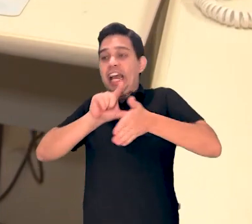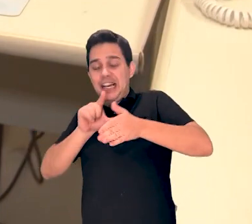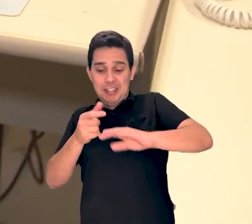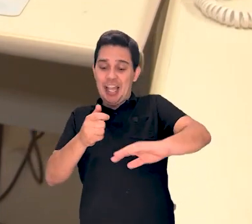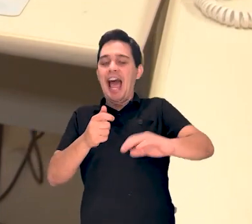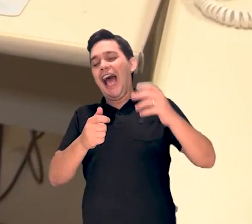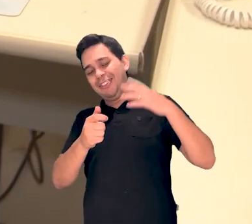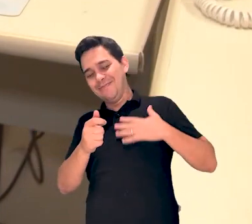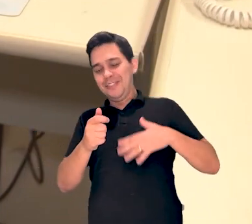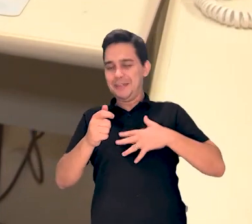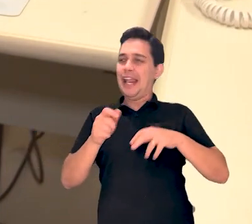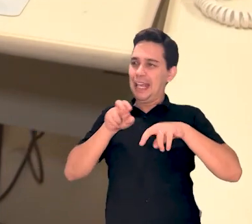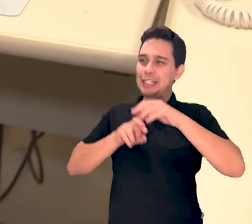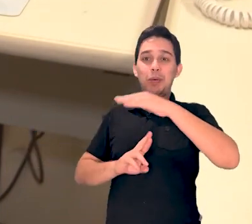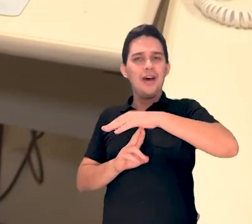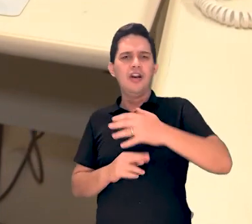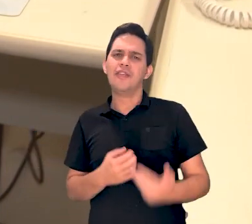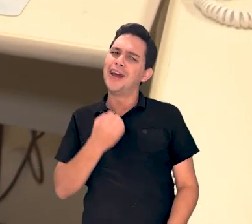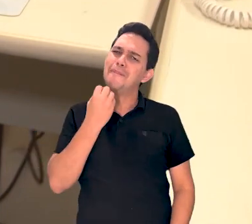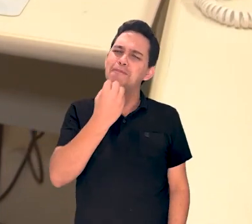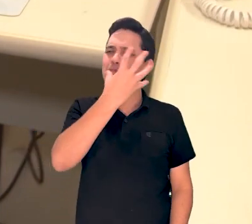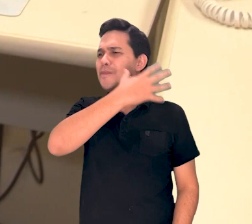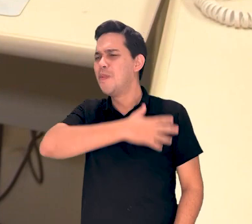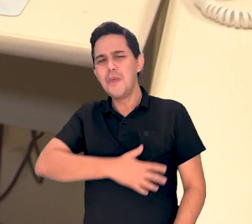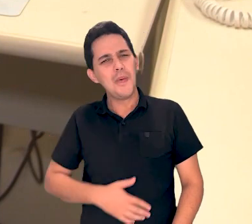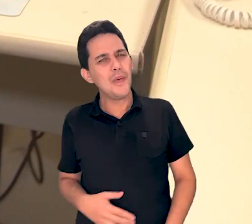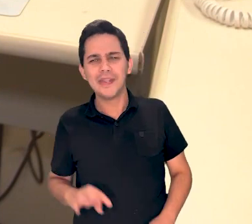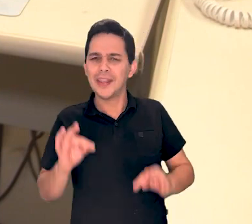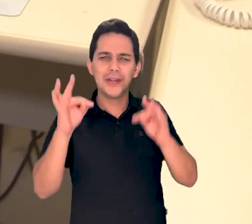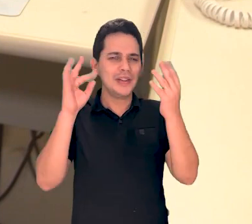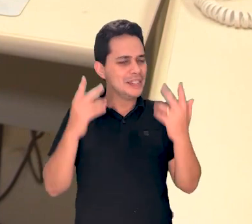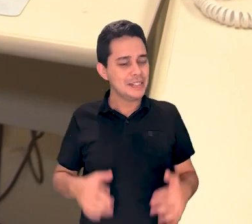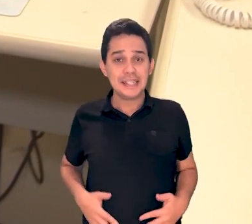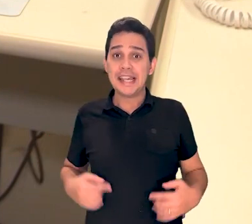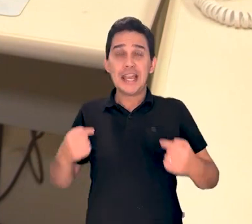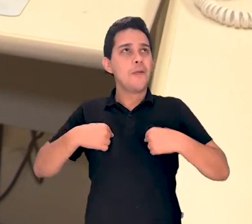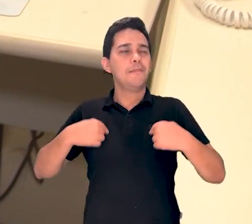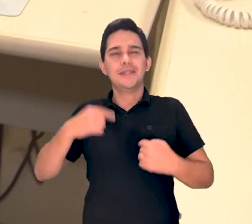né eu fico até assim